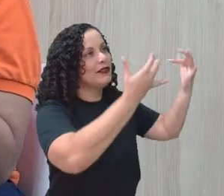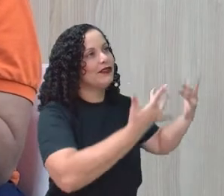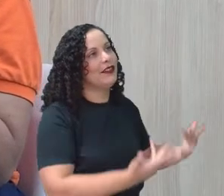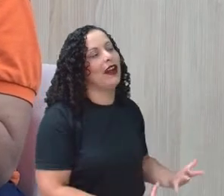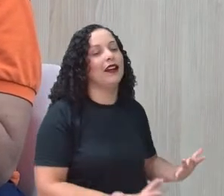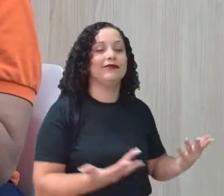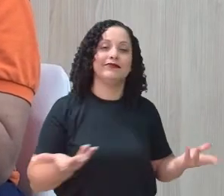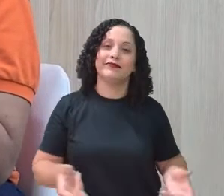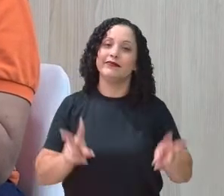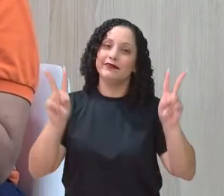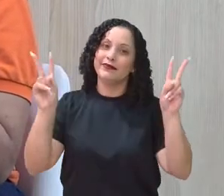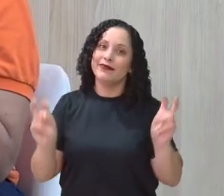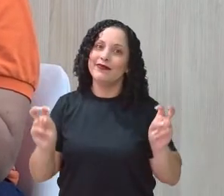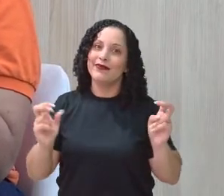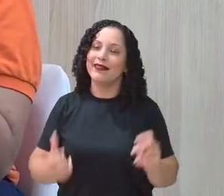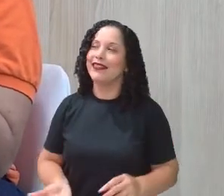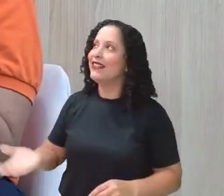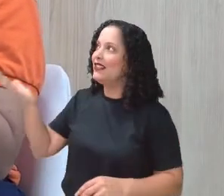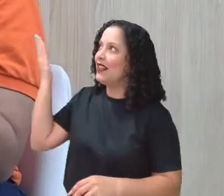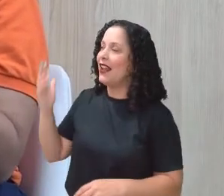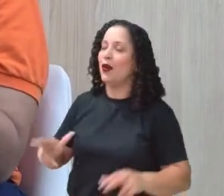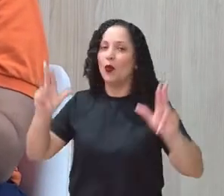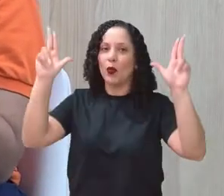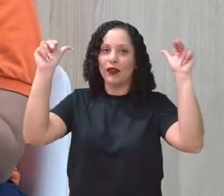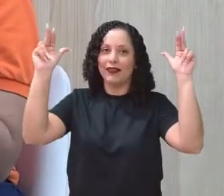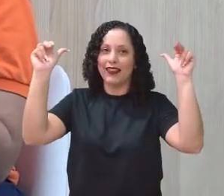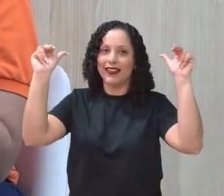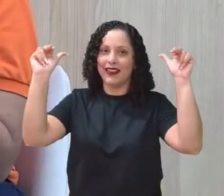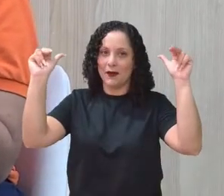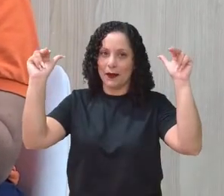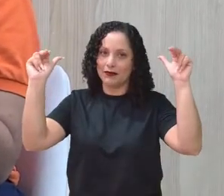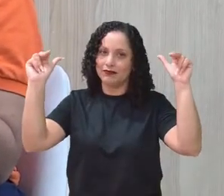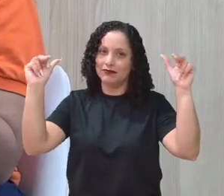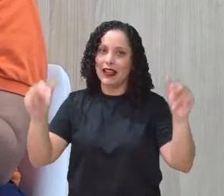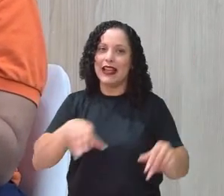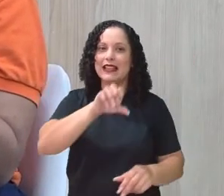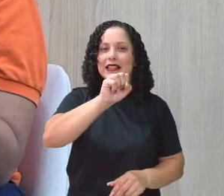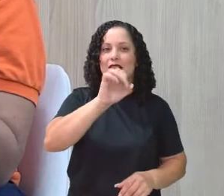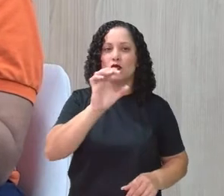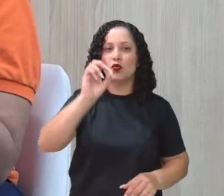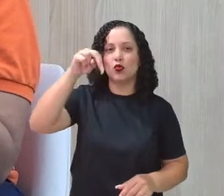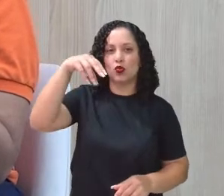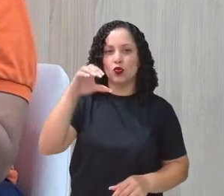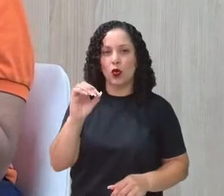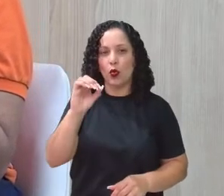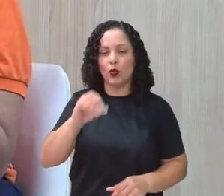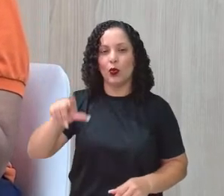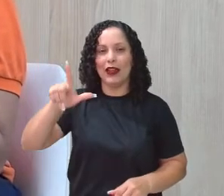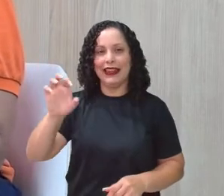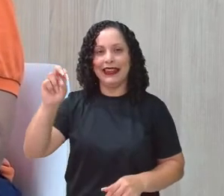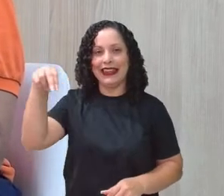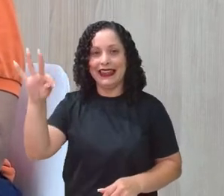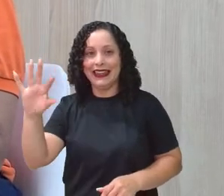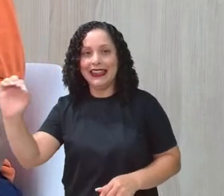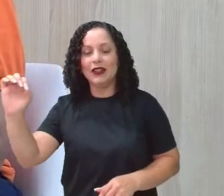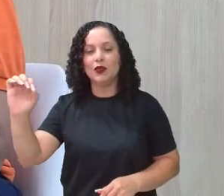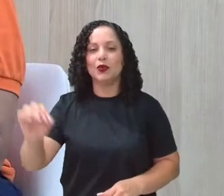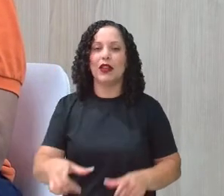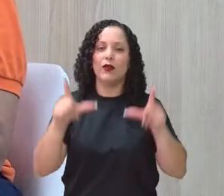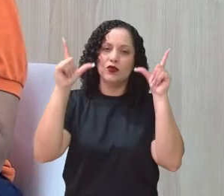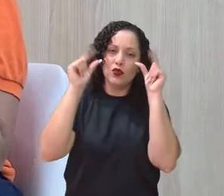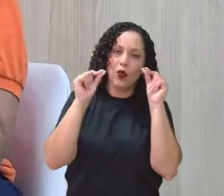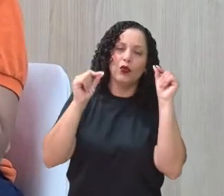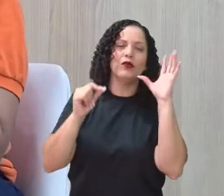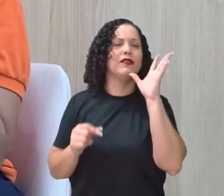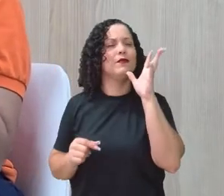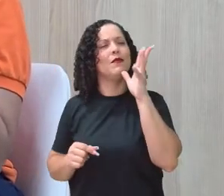também com o título da tirinha, né? Sono lento, ou seja, aquele sono que demora para chegar no indivíduo,